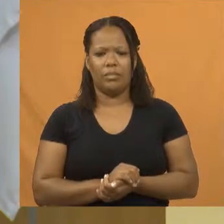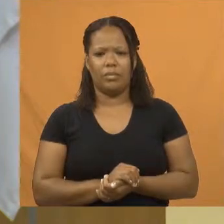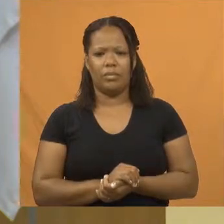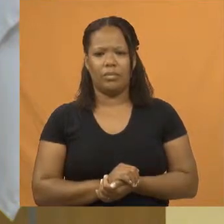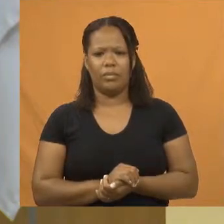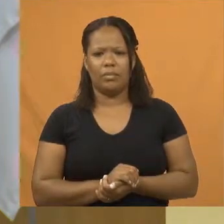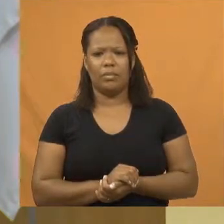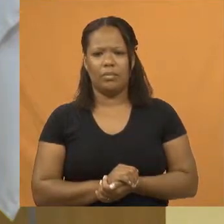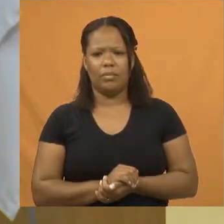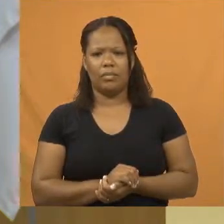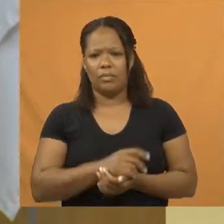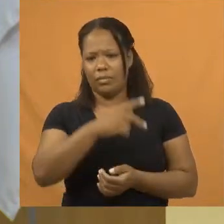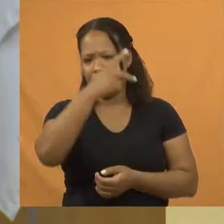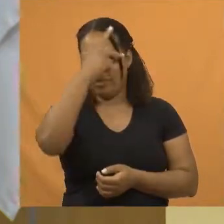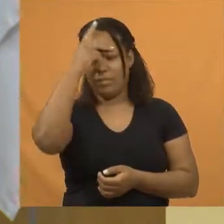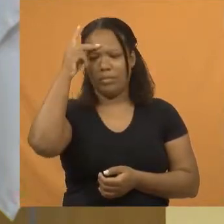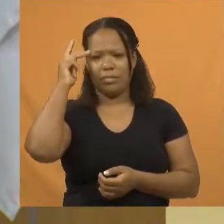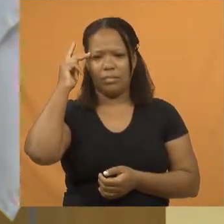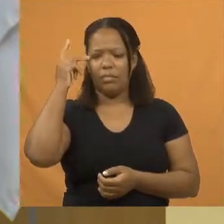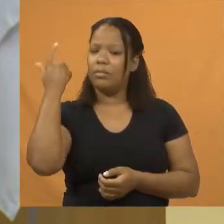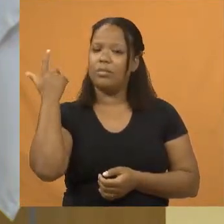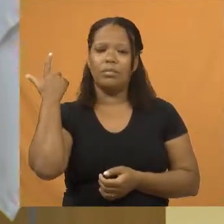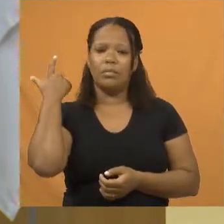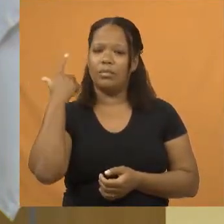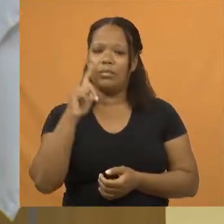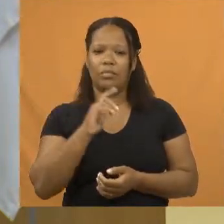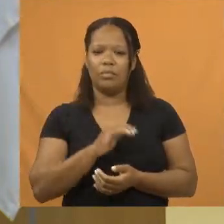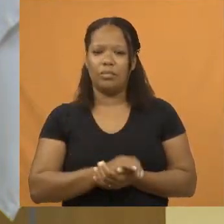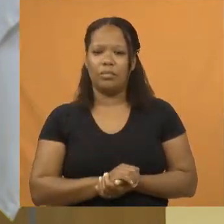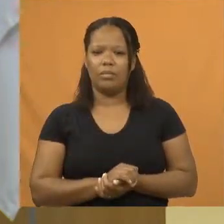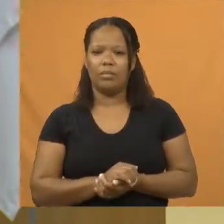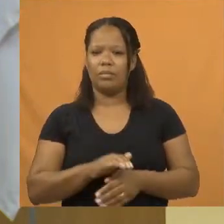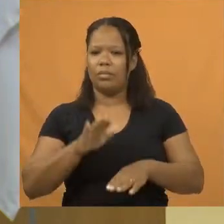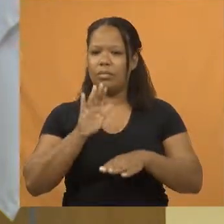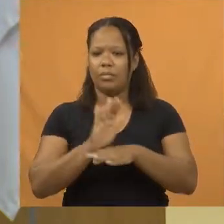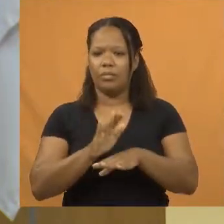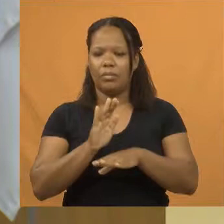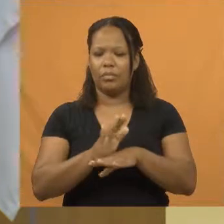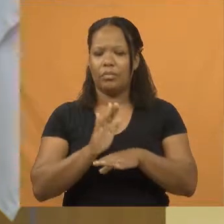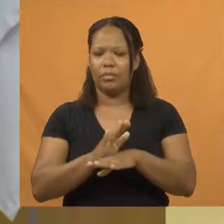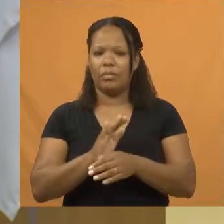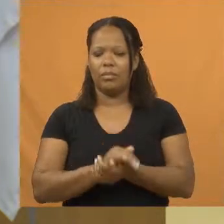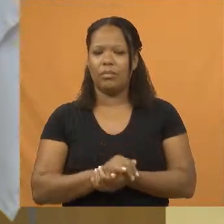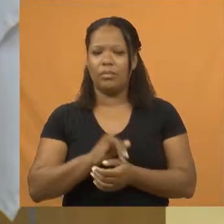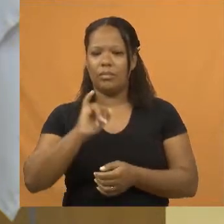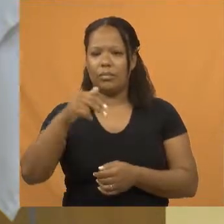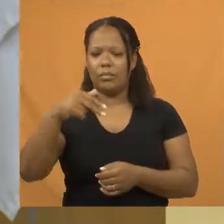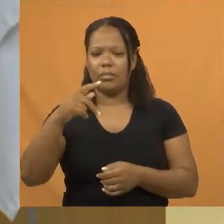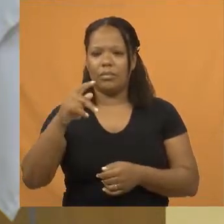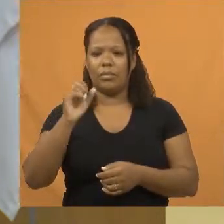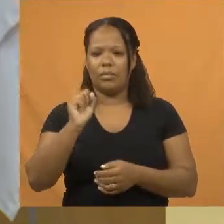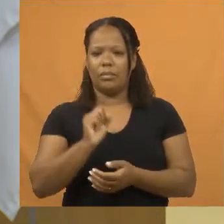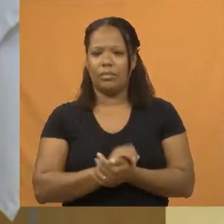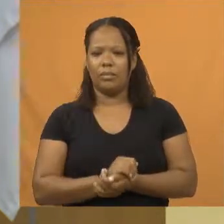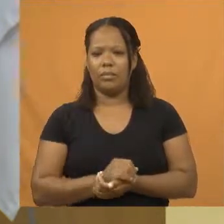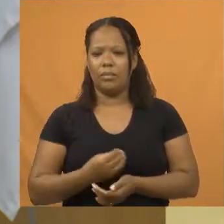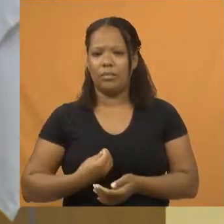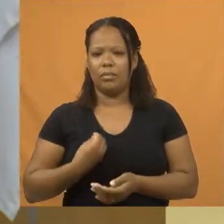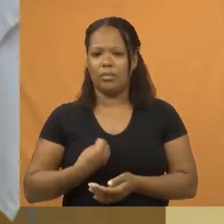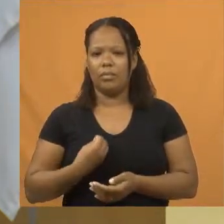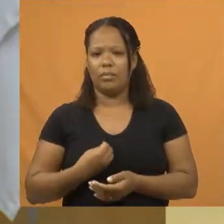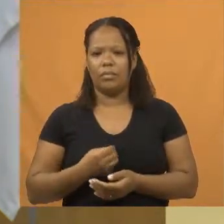continuada. Hoje, aquelas pessoas que não conseguem contribuir, que não conseguiram contribuir com a Previdência durante sua